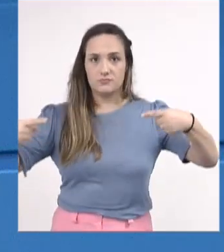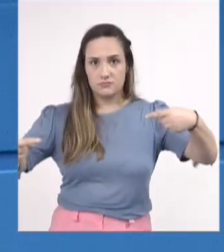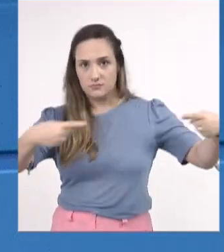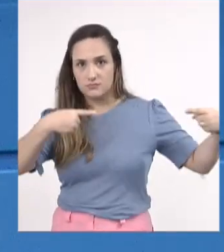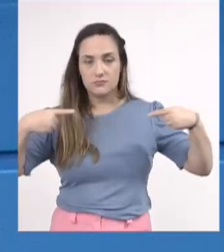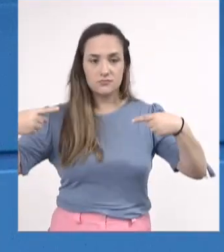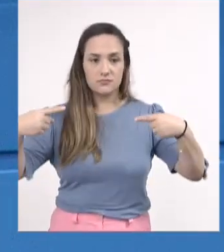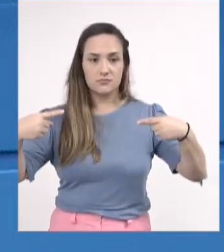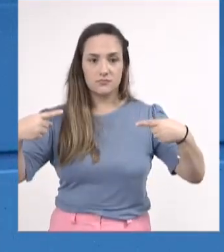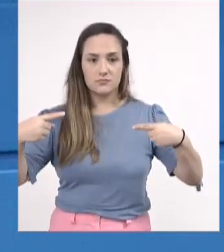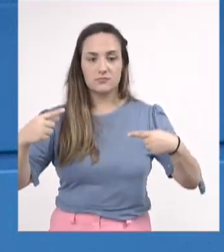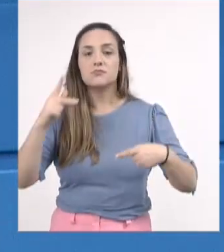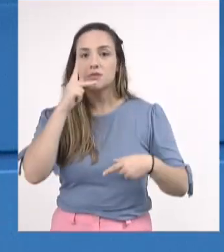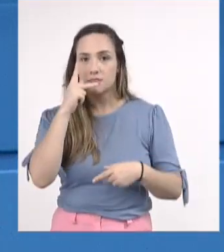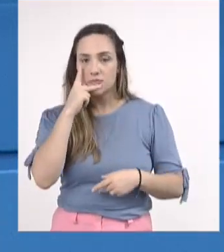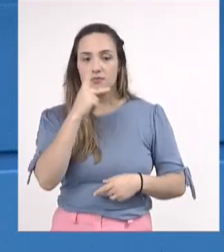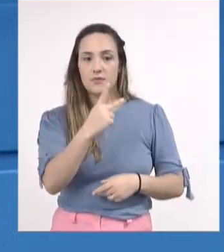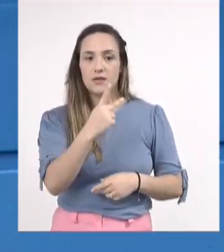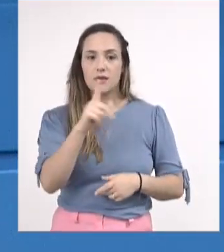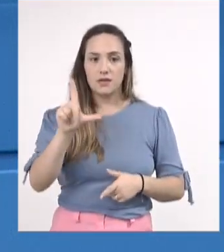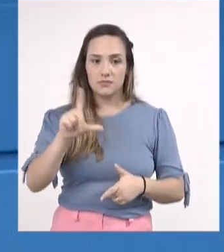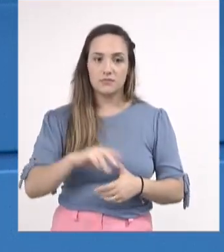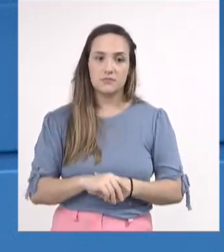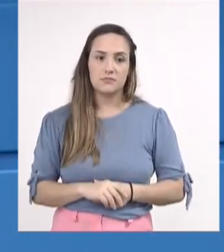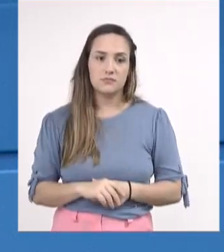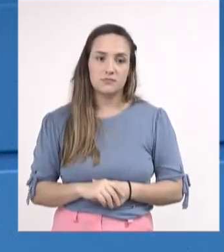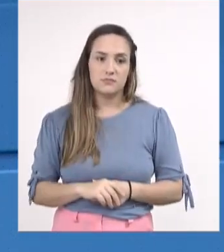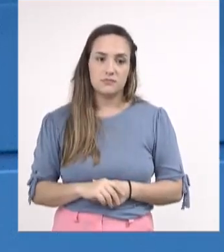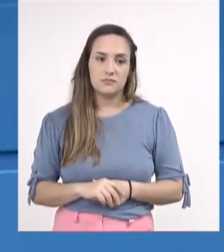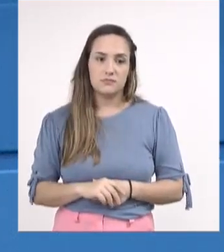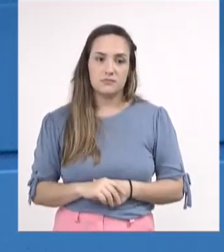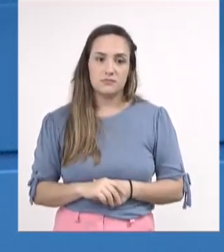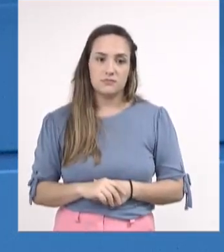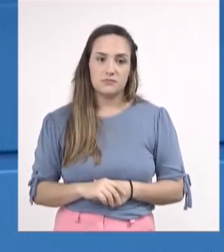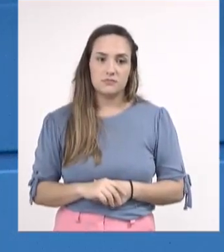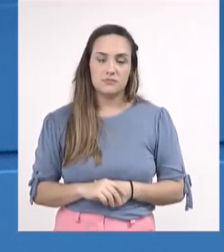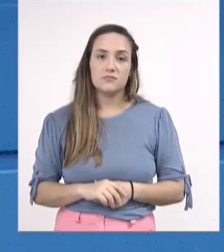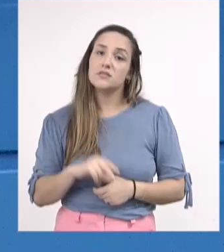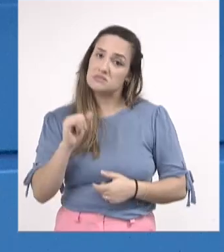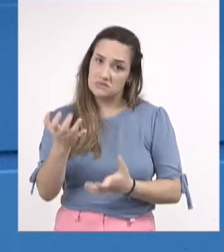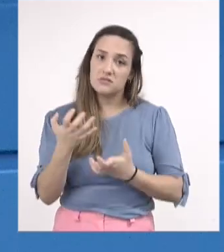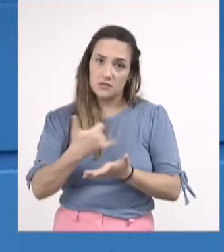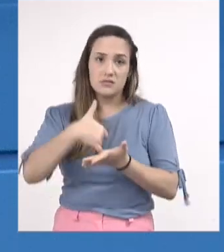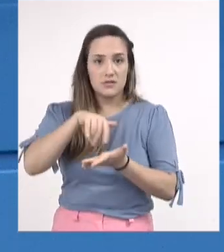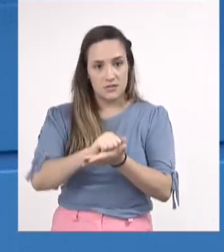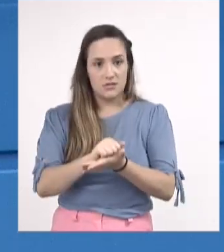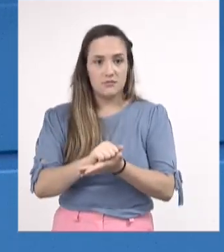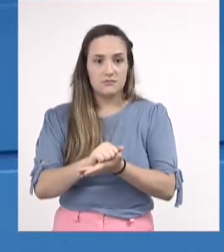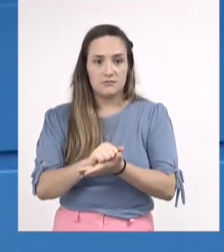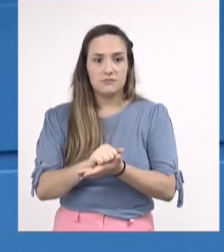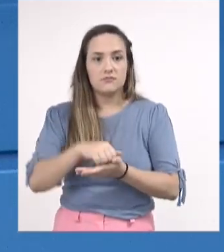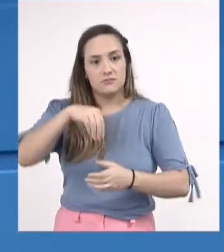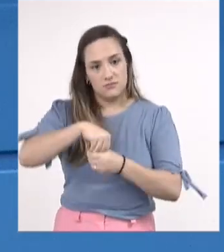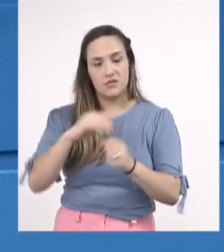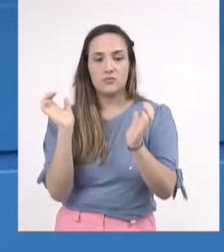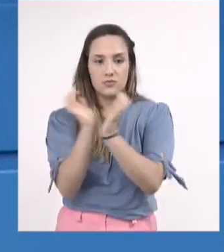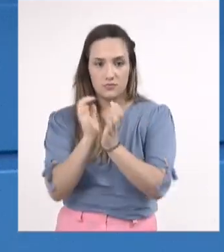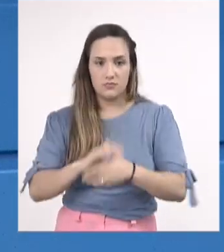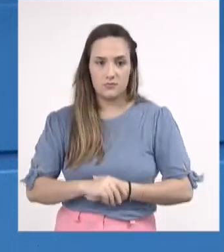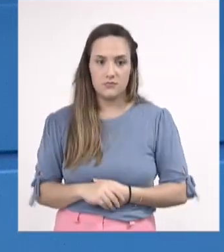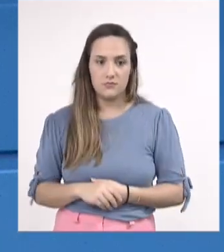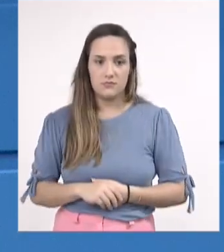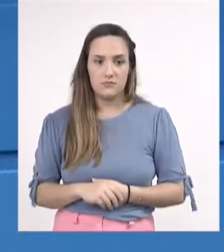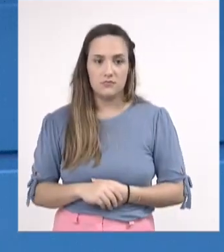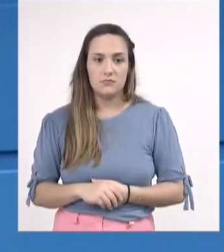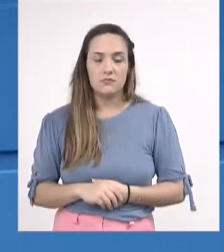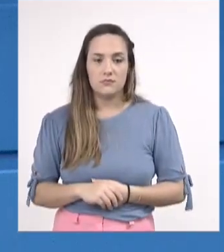do meu partido Liberal caso vossa excelência queira integrar essa